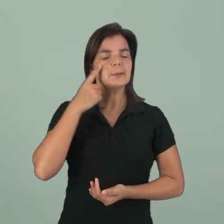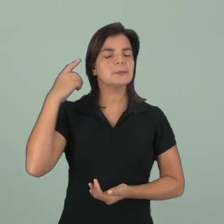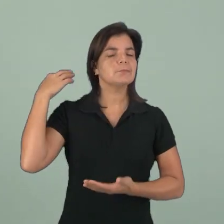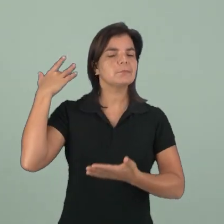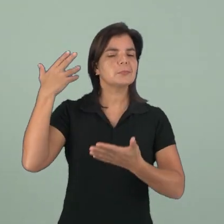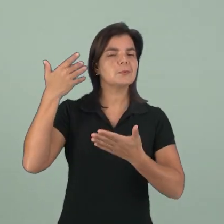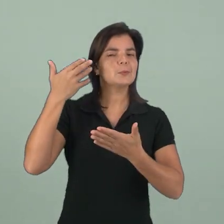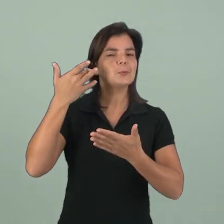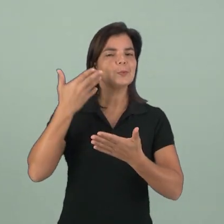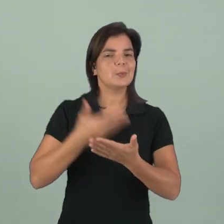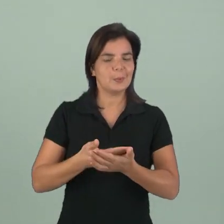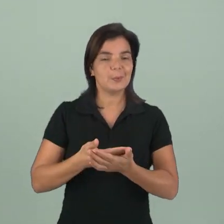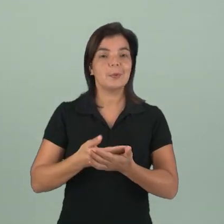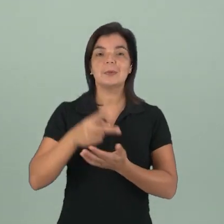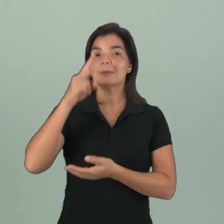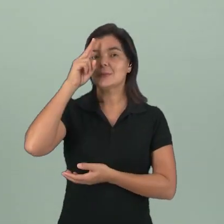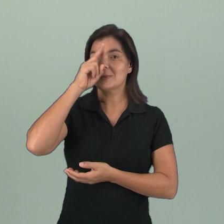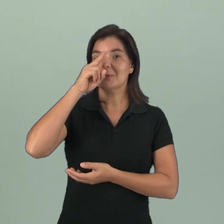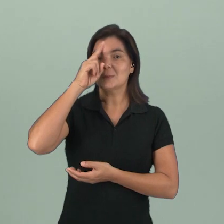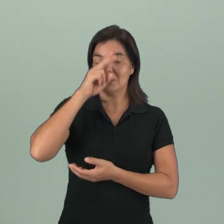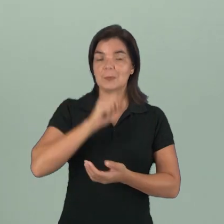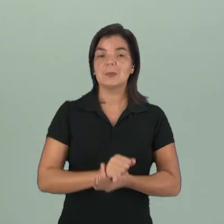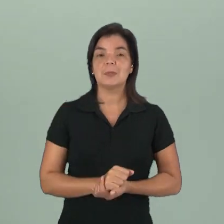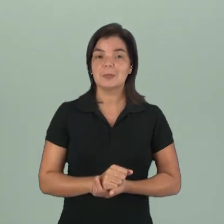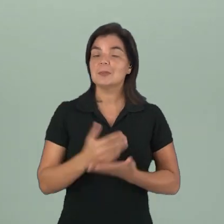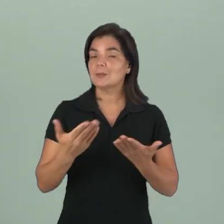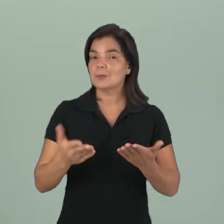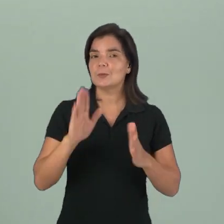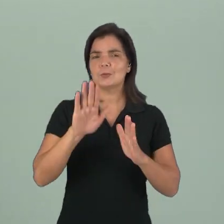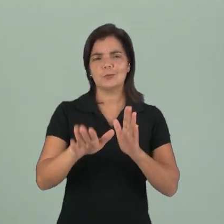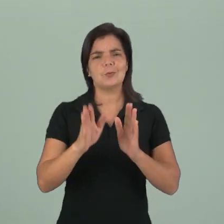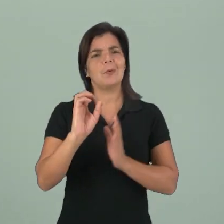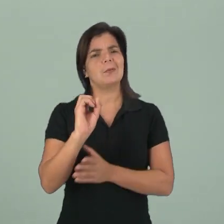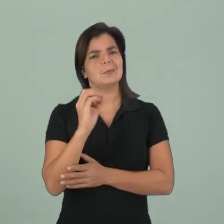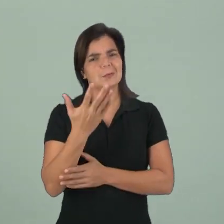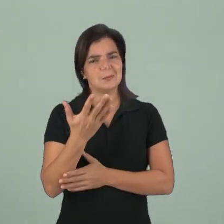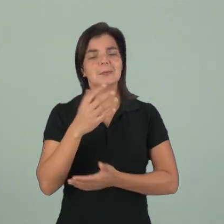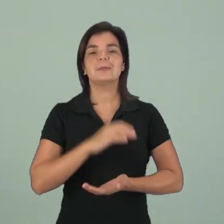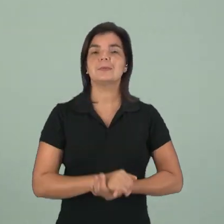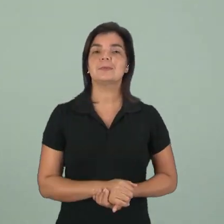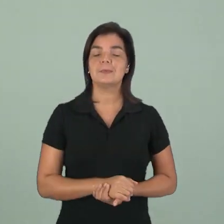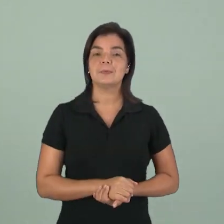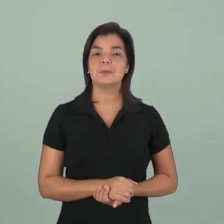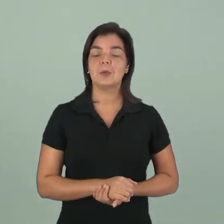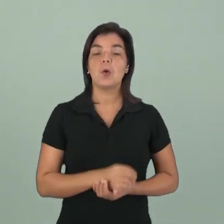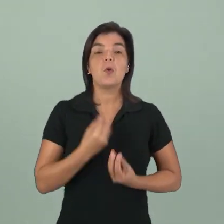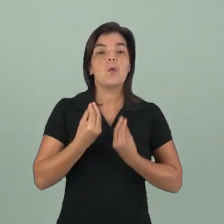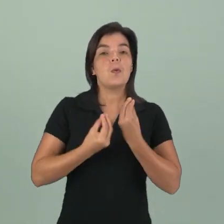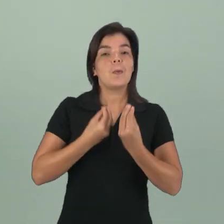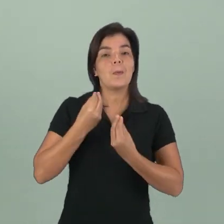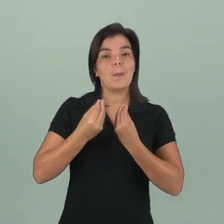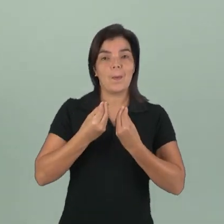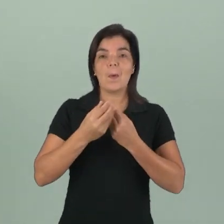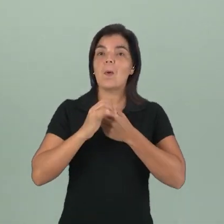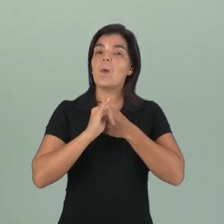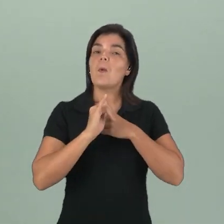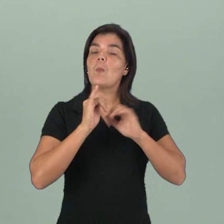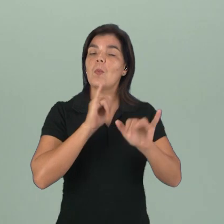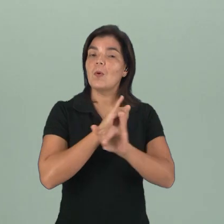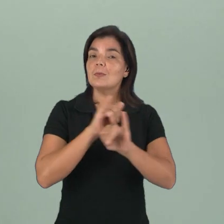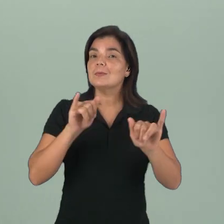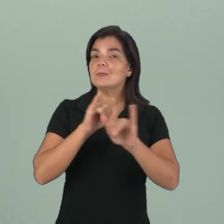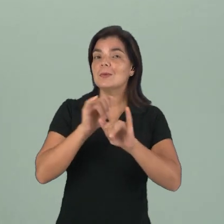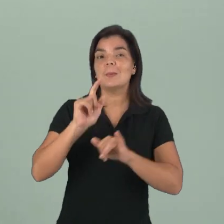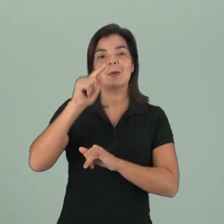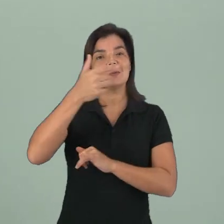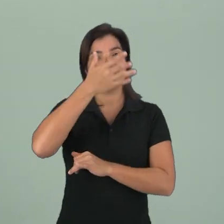essas memórias, a lembrança de uma história que já aconteceu, a forma que iremos contar para o